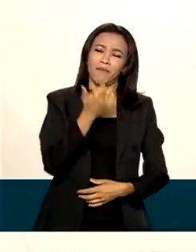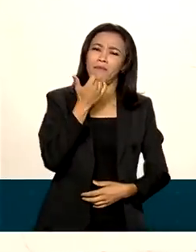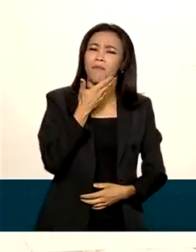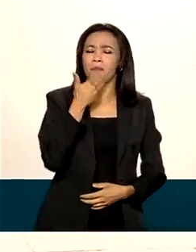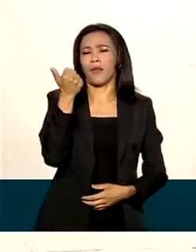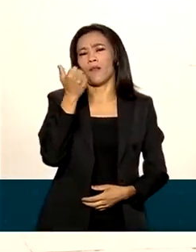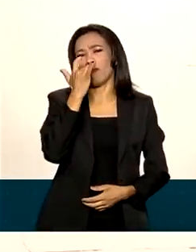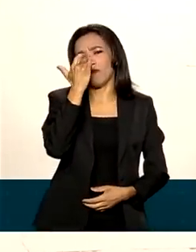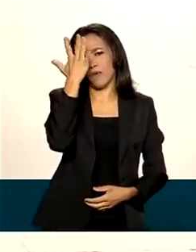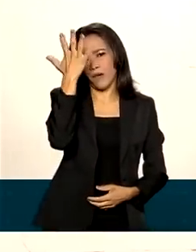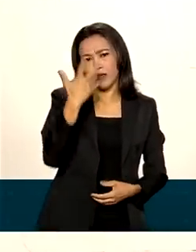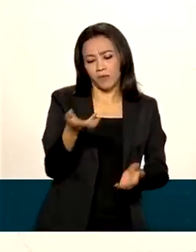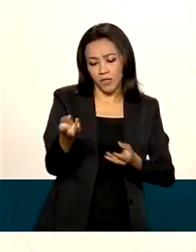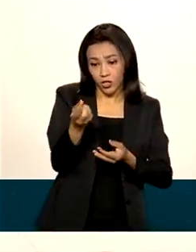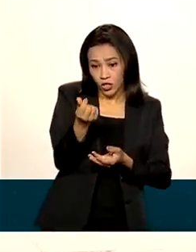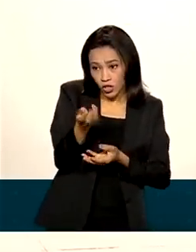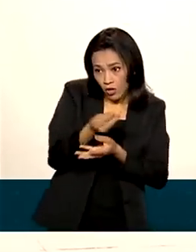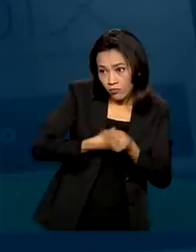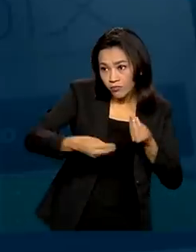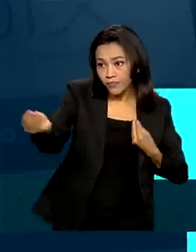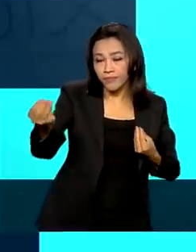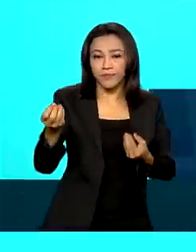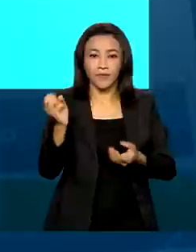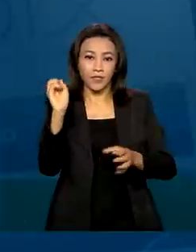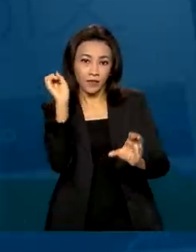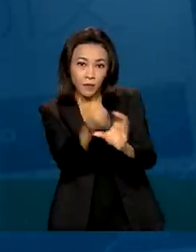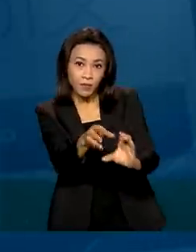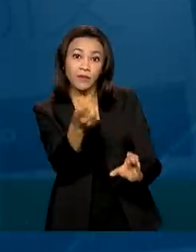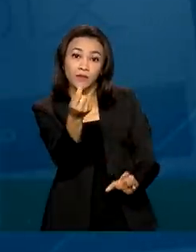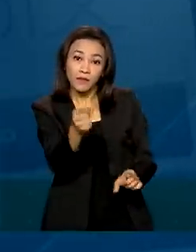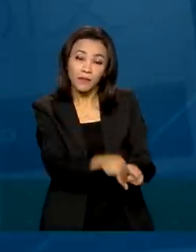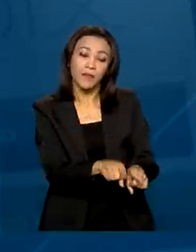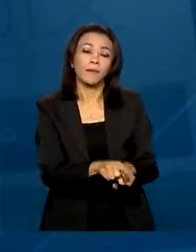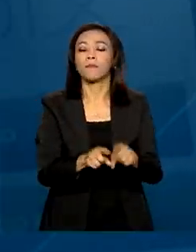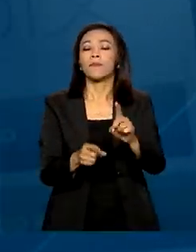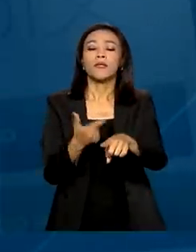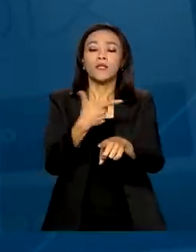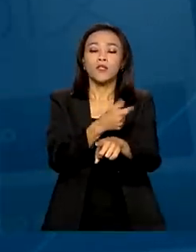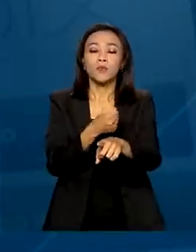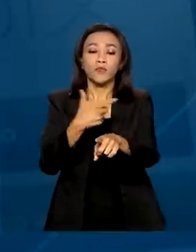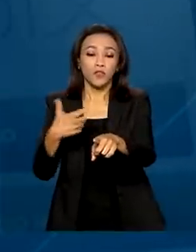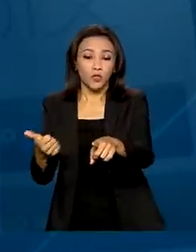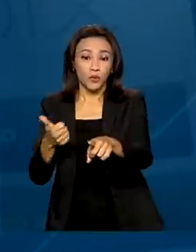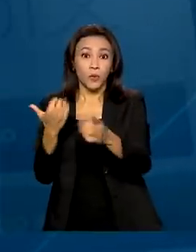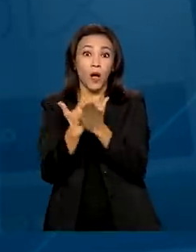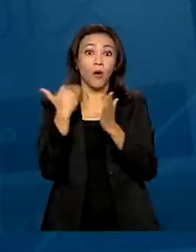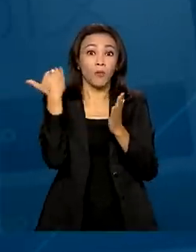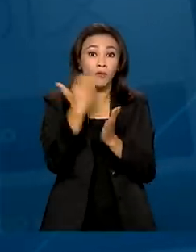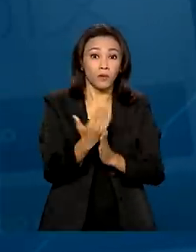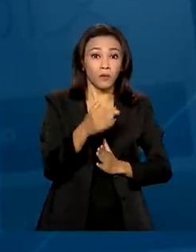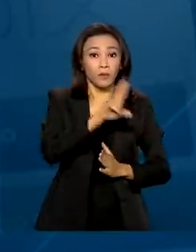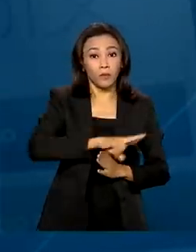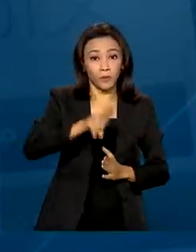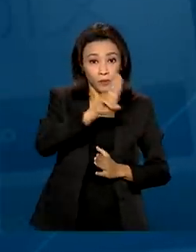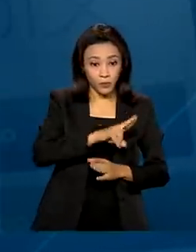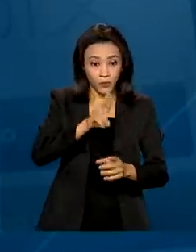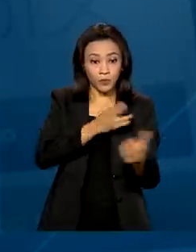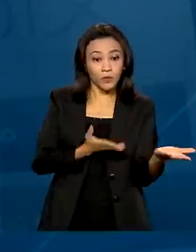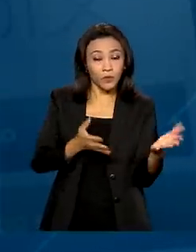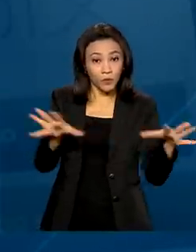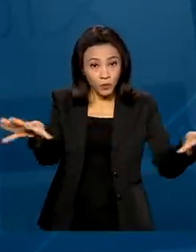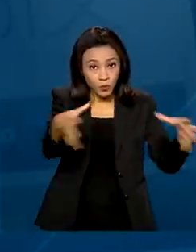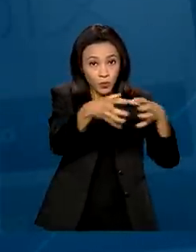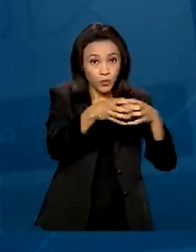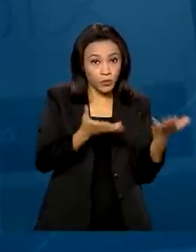fácil para transferir mais fácil para para depositar em 2021 o uso do pics aumentou entre os jovens de acordo com o relatório